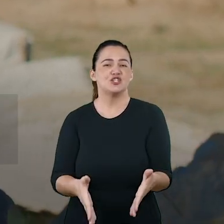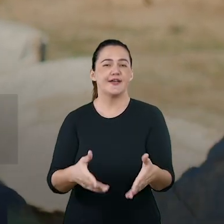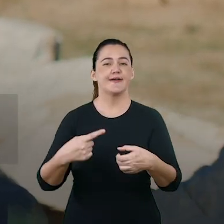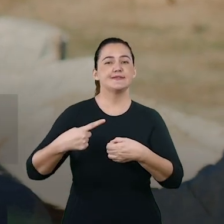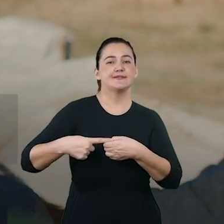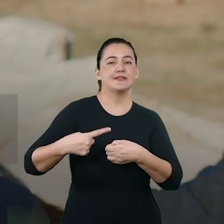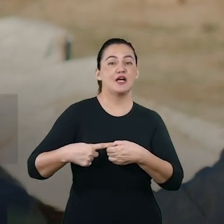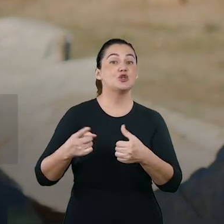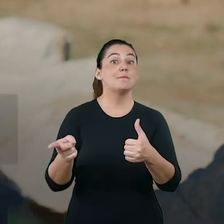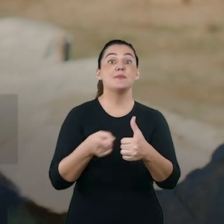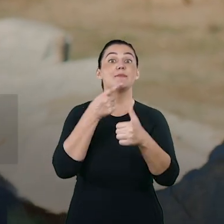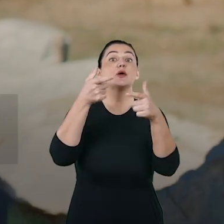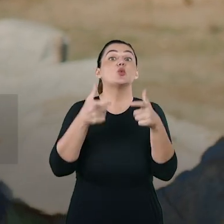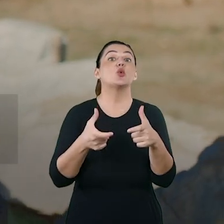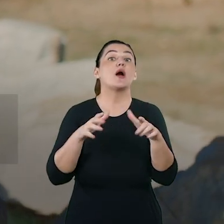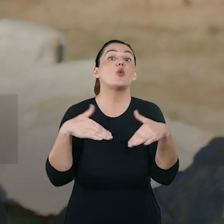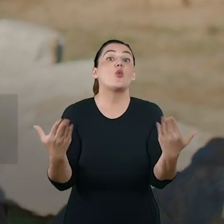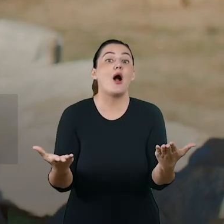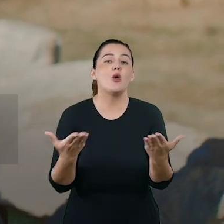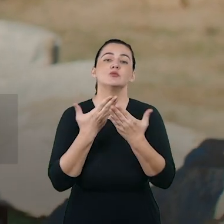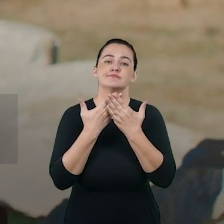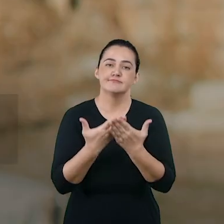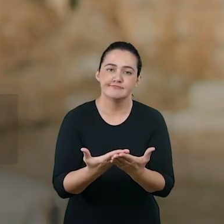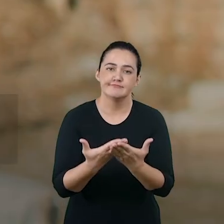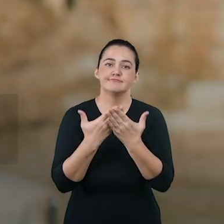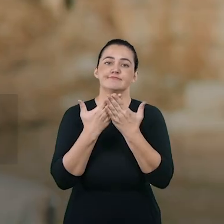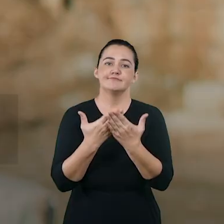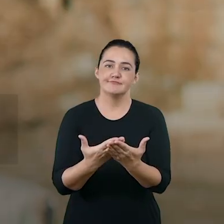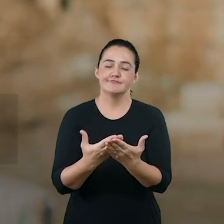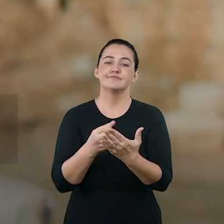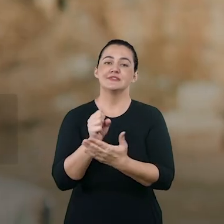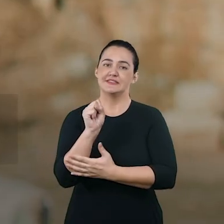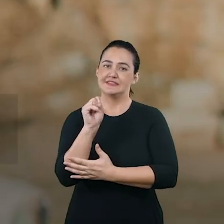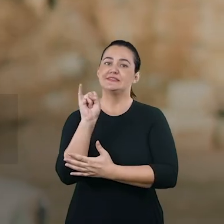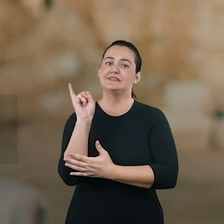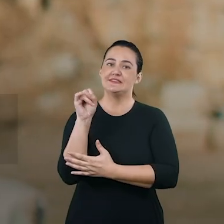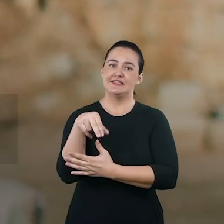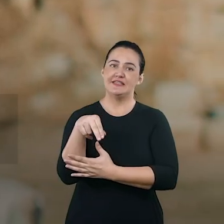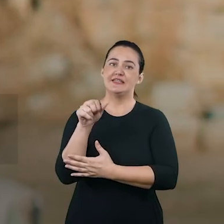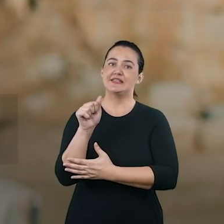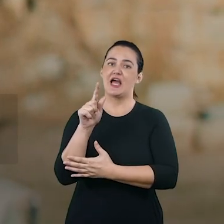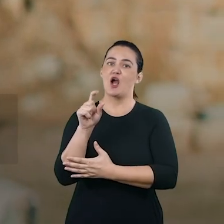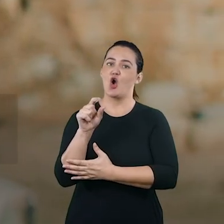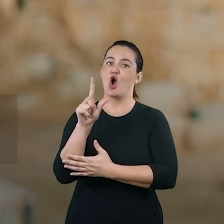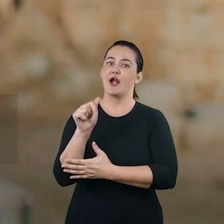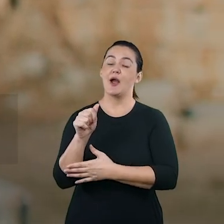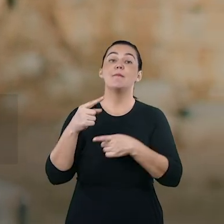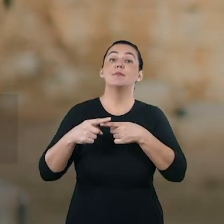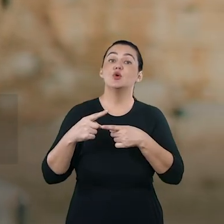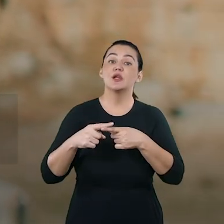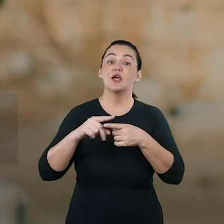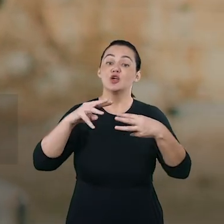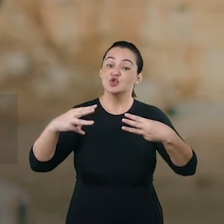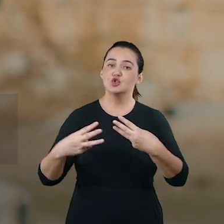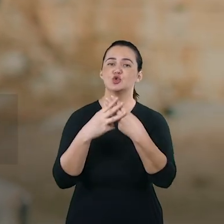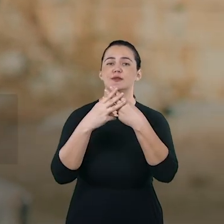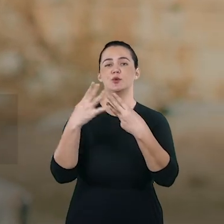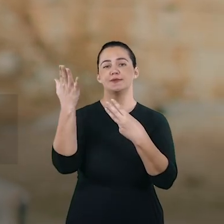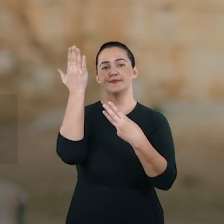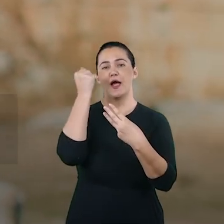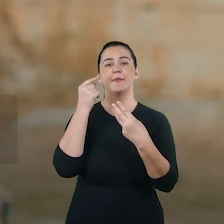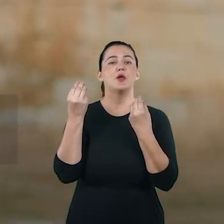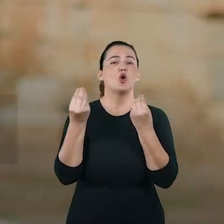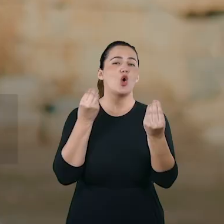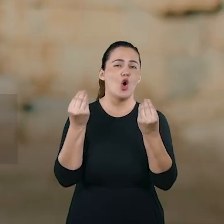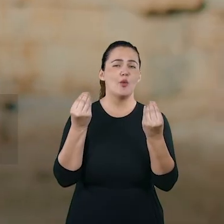o primeiro lugar que ele procurava era a sinagoga, porque os judeus já tinham uma ideia mais próxima da vinda